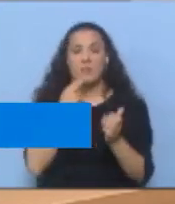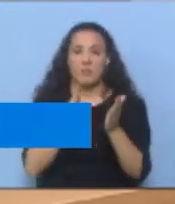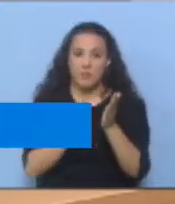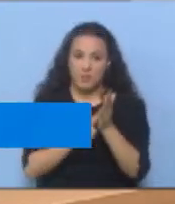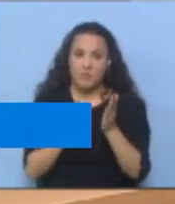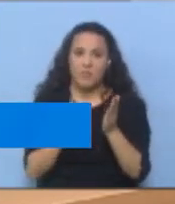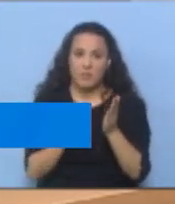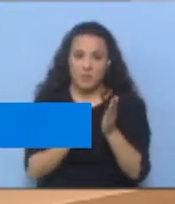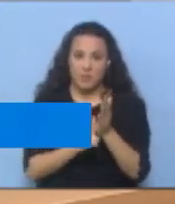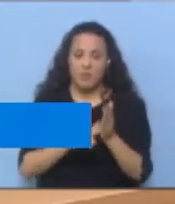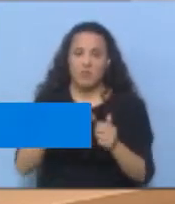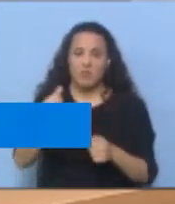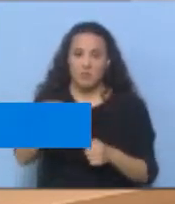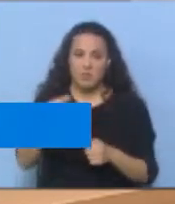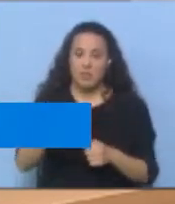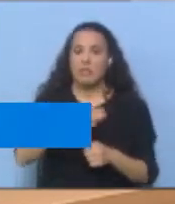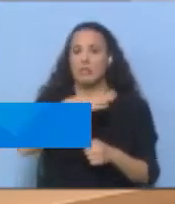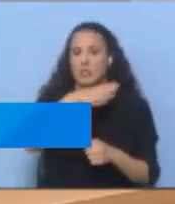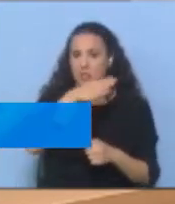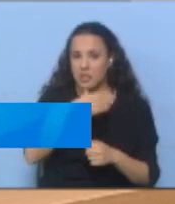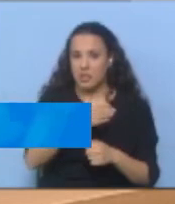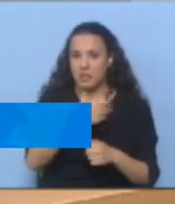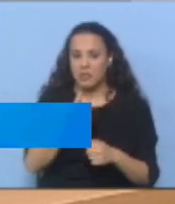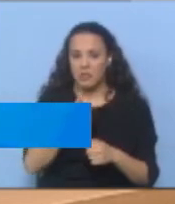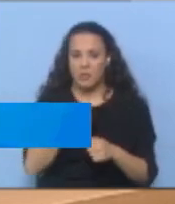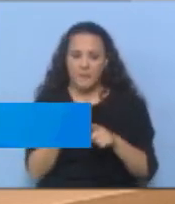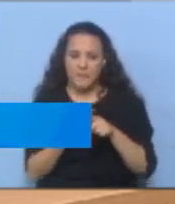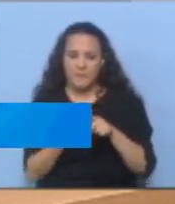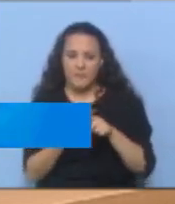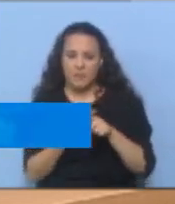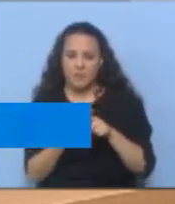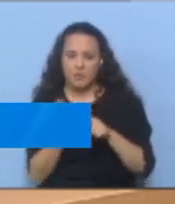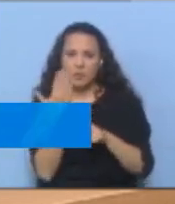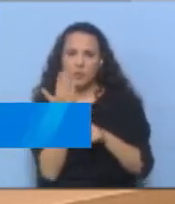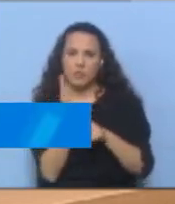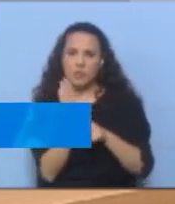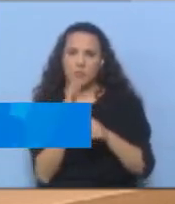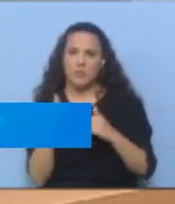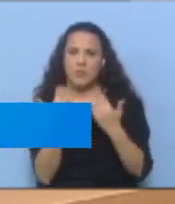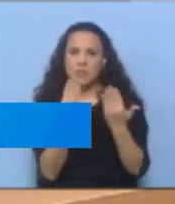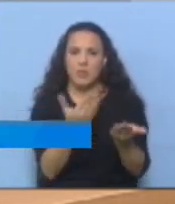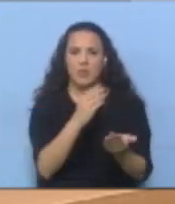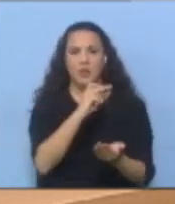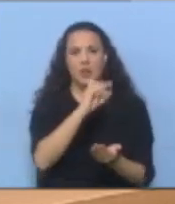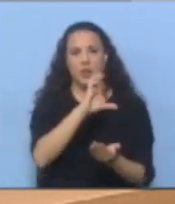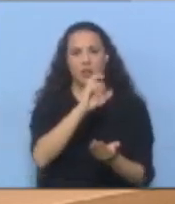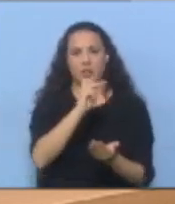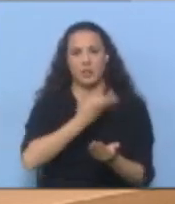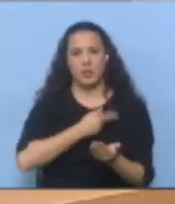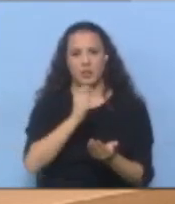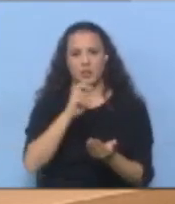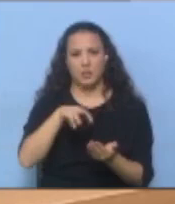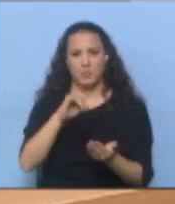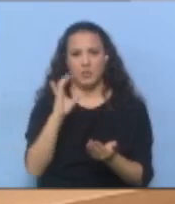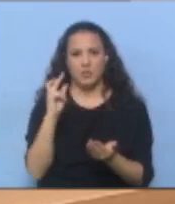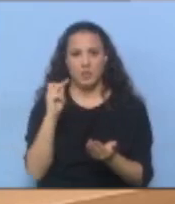Sr. Presidente referiu isso e eu acho que é interessante o exemplo que dá da Academia de Johnson, porque é um bom exemplo de como é